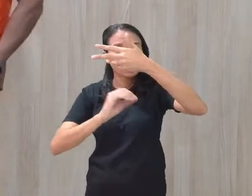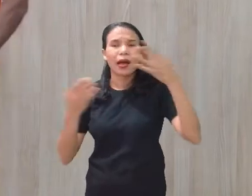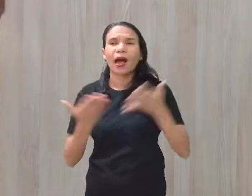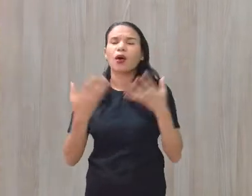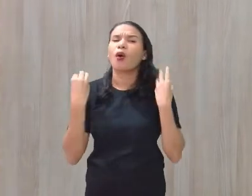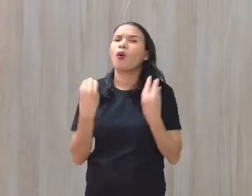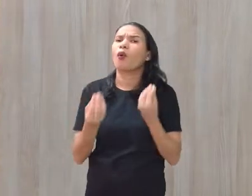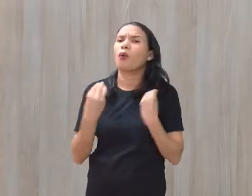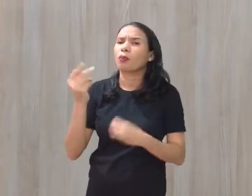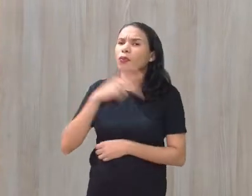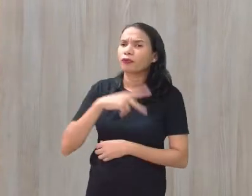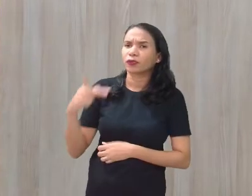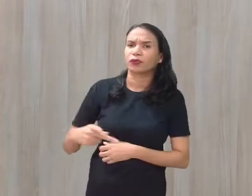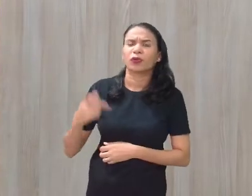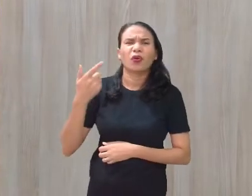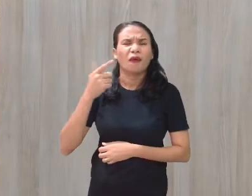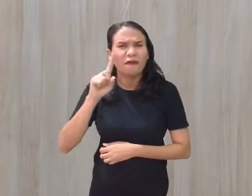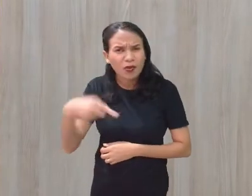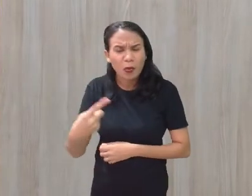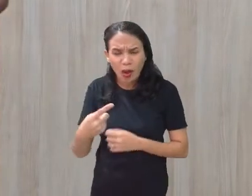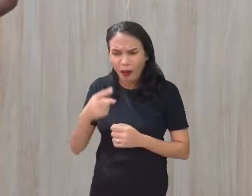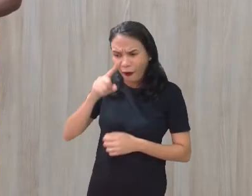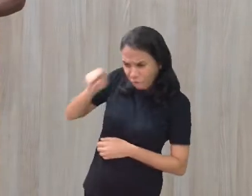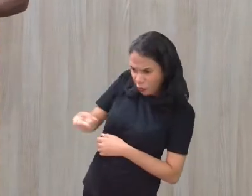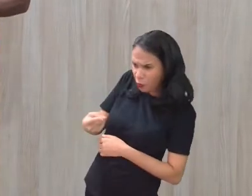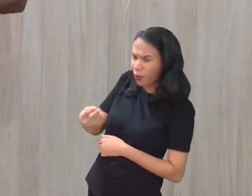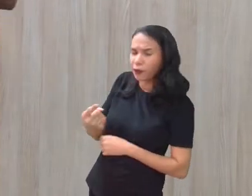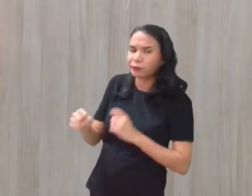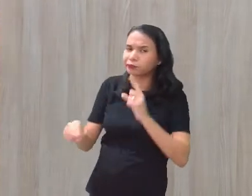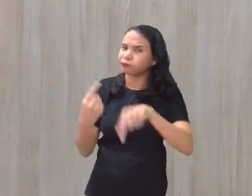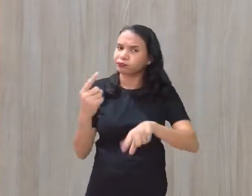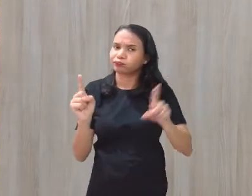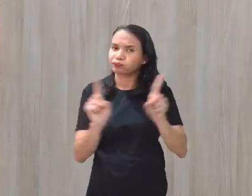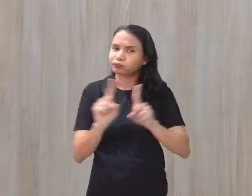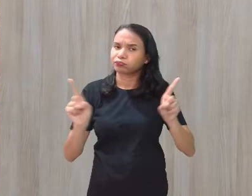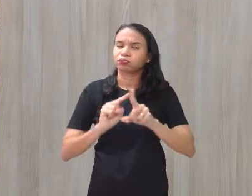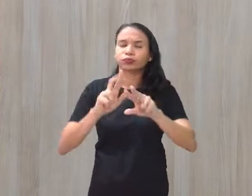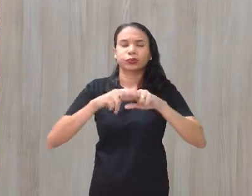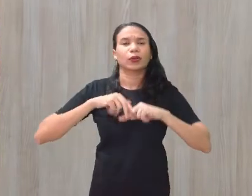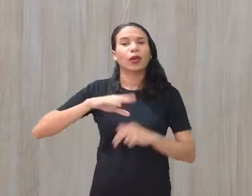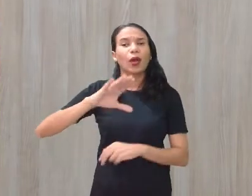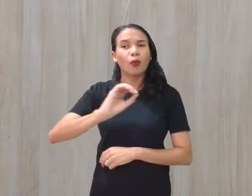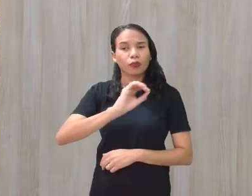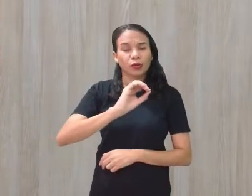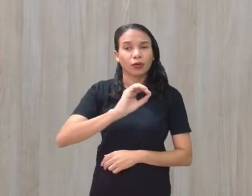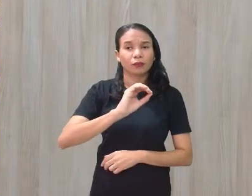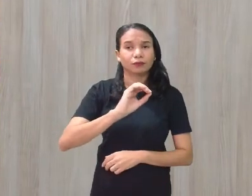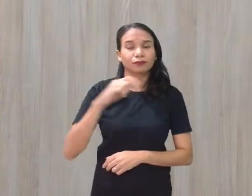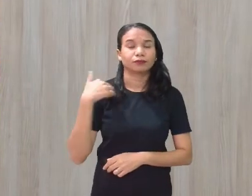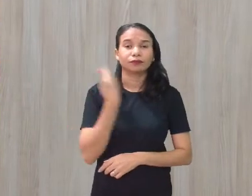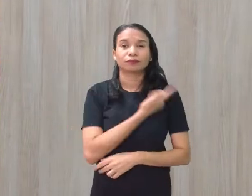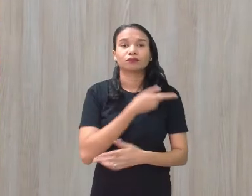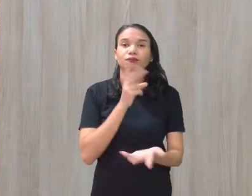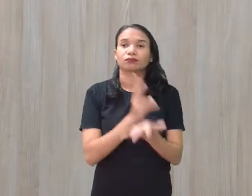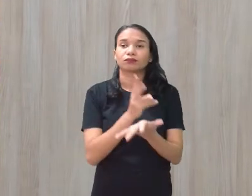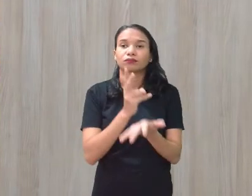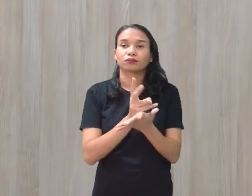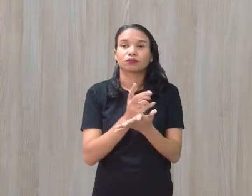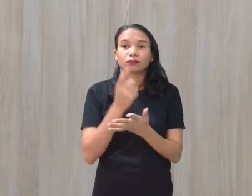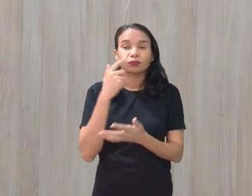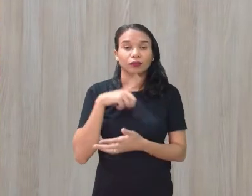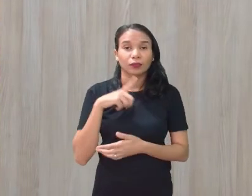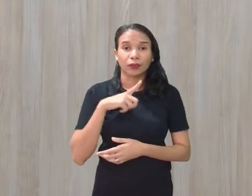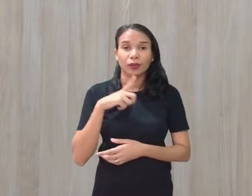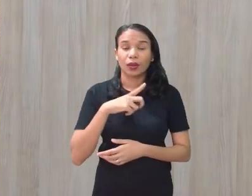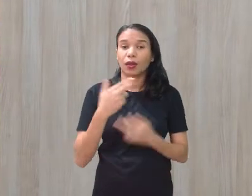Pedro, eu coloco outra vírgula aqui do lado do 3? Não, tá? Porque esse 0 que a gente adicionou aqui, ele está aqui, ó,